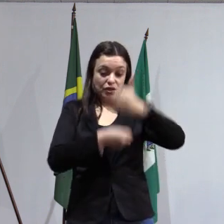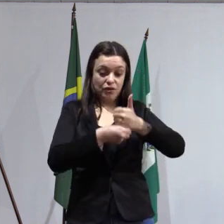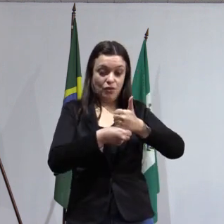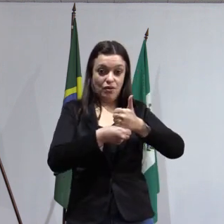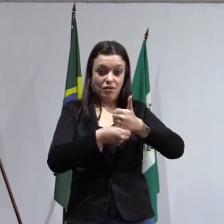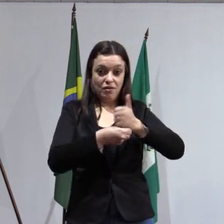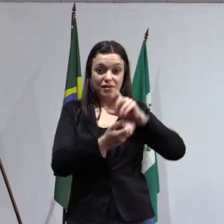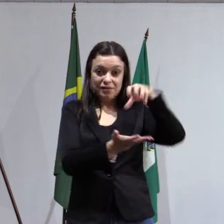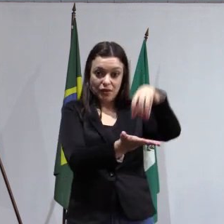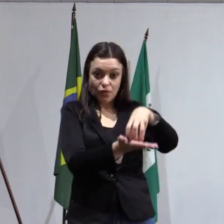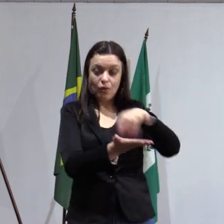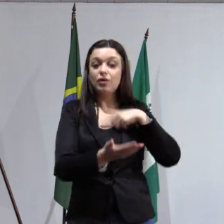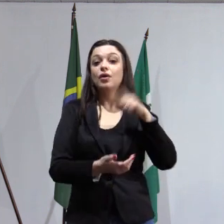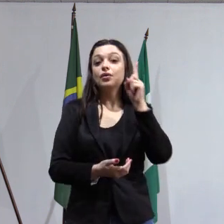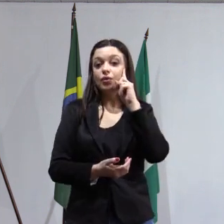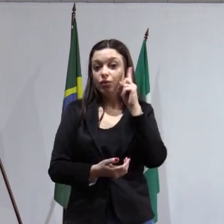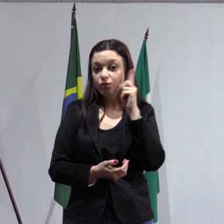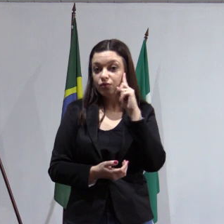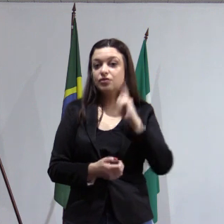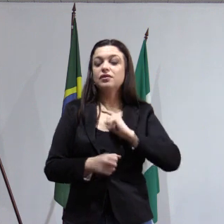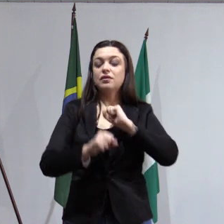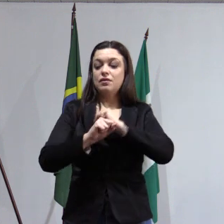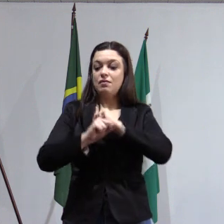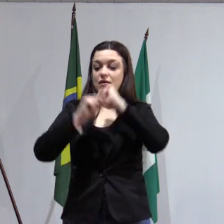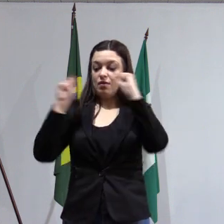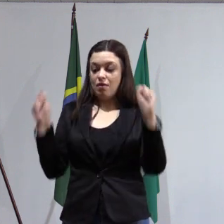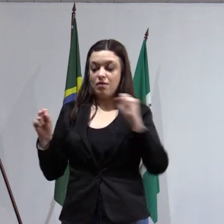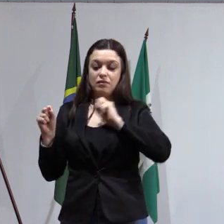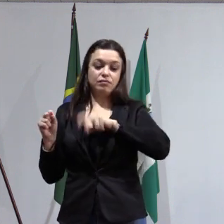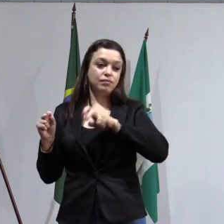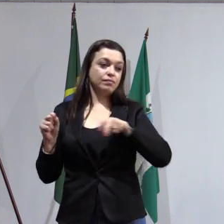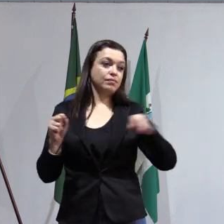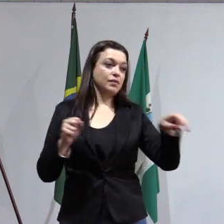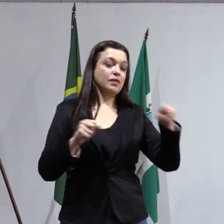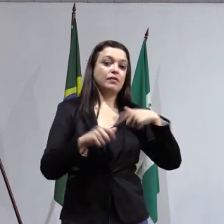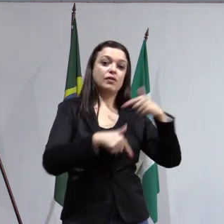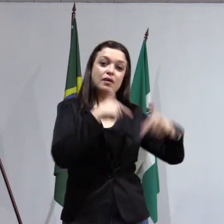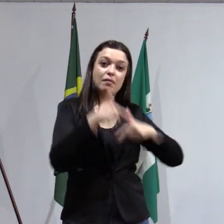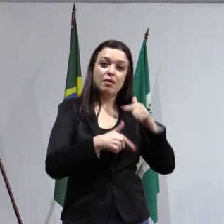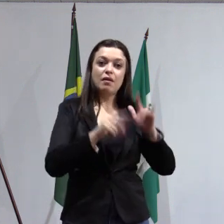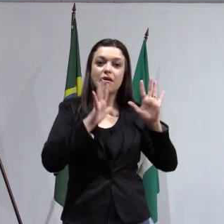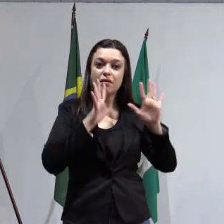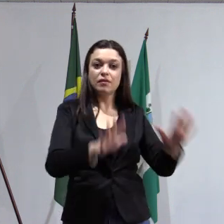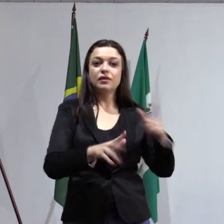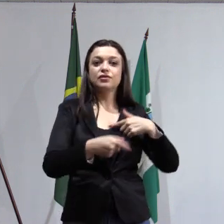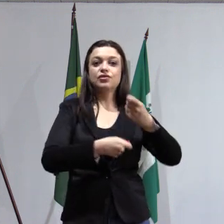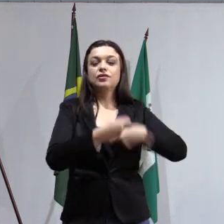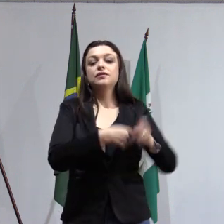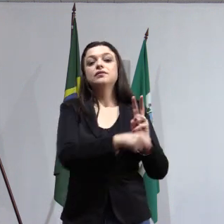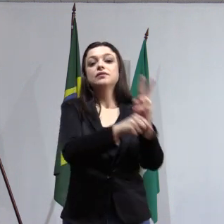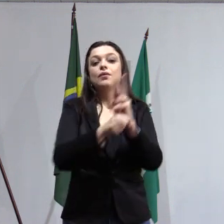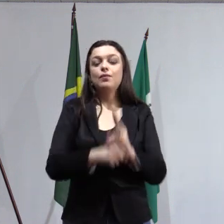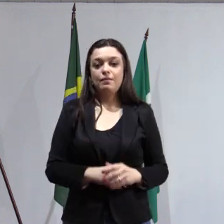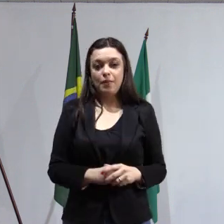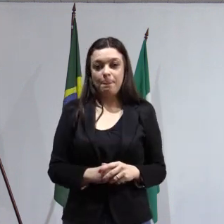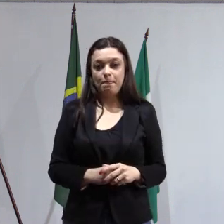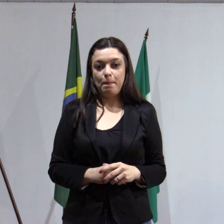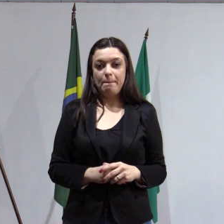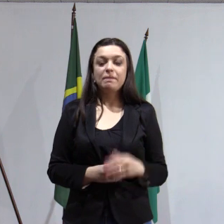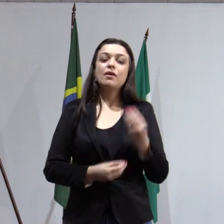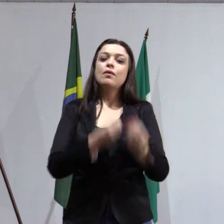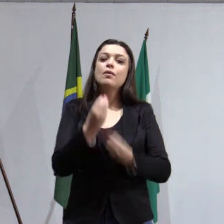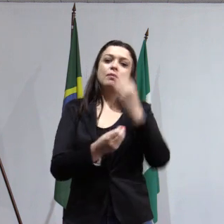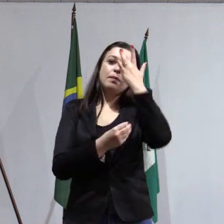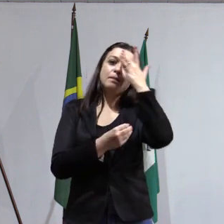gestão, né, todos os dias levantar da minha cama e ir até a universidade para fazer gestão dos setores sociais aplicados. Como é que nós vamos inserir um ente externo